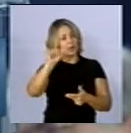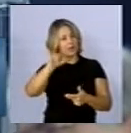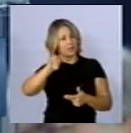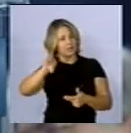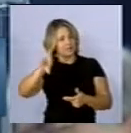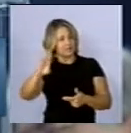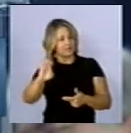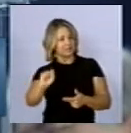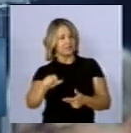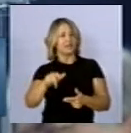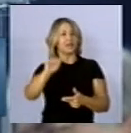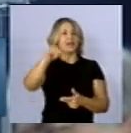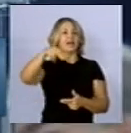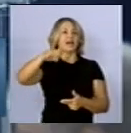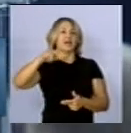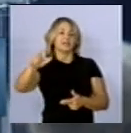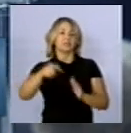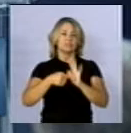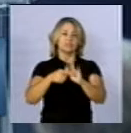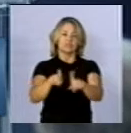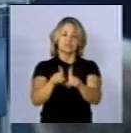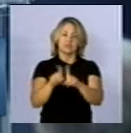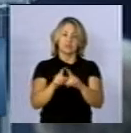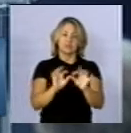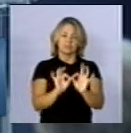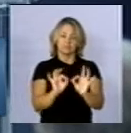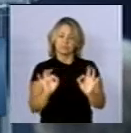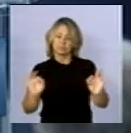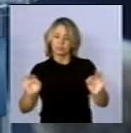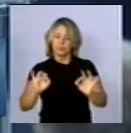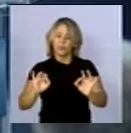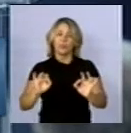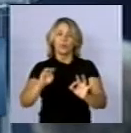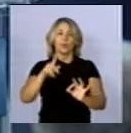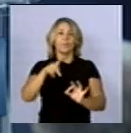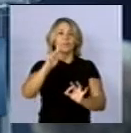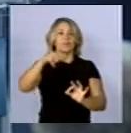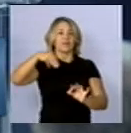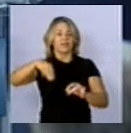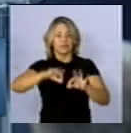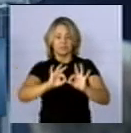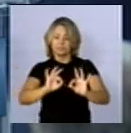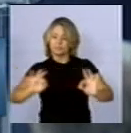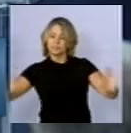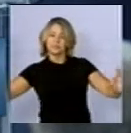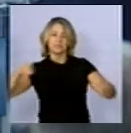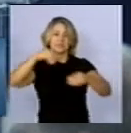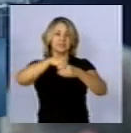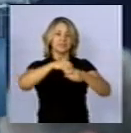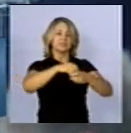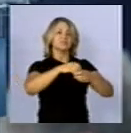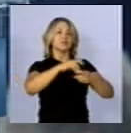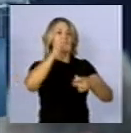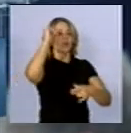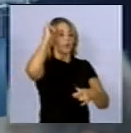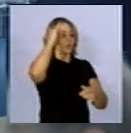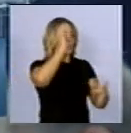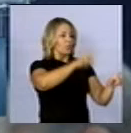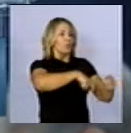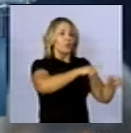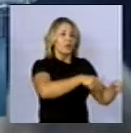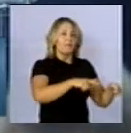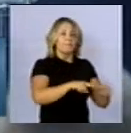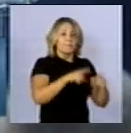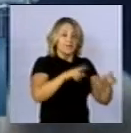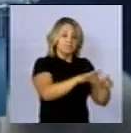esse como sendo custo por quilômetro de uma linha custo por quilômetro de uma linha em zonas rurais só que na hipótese que nós aqui